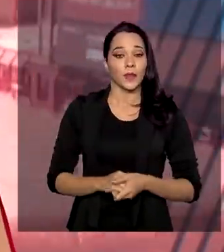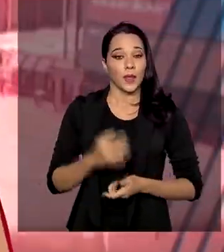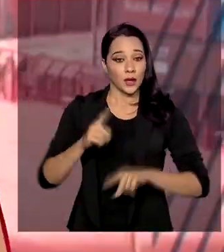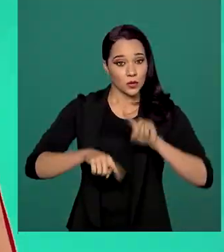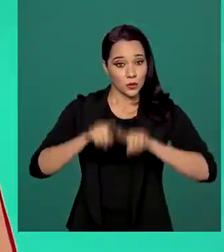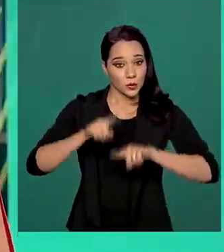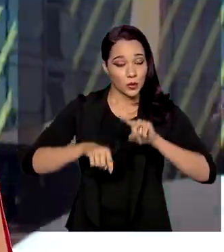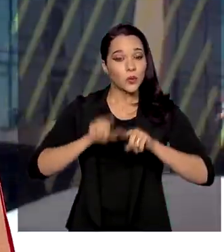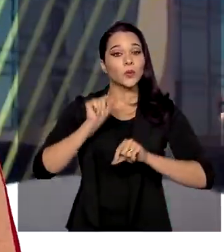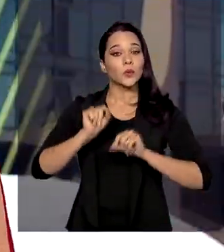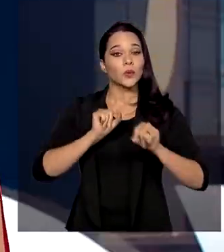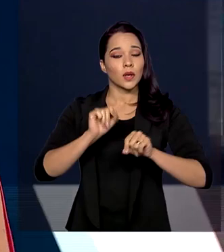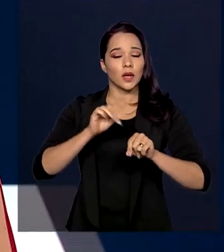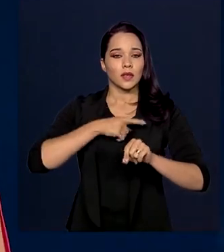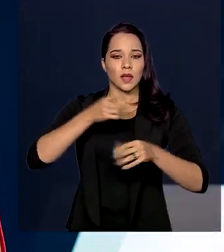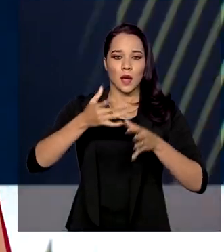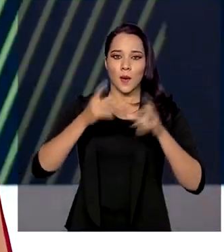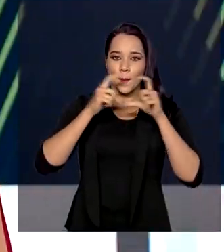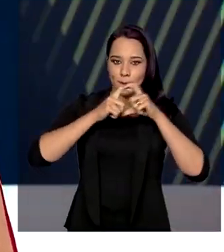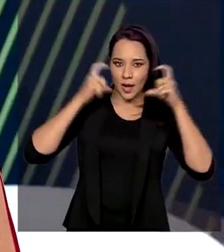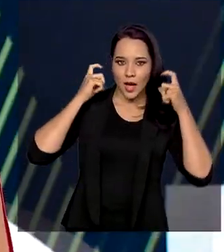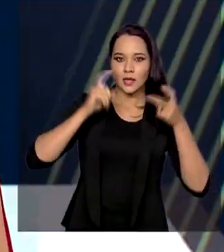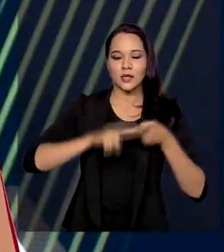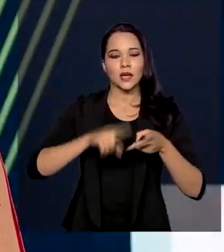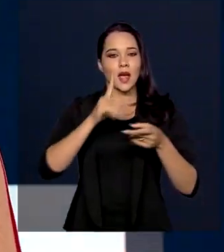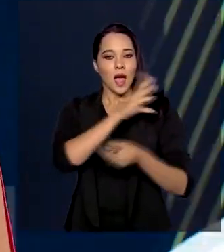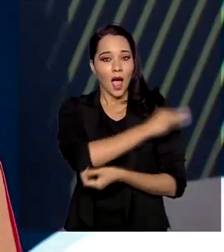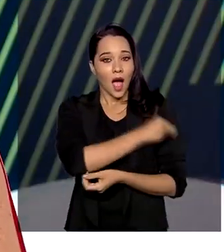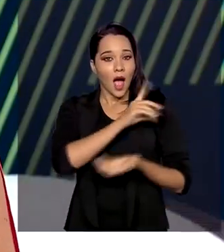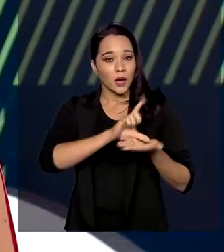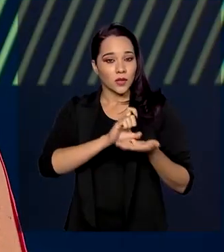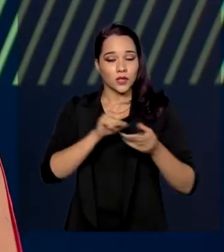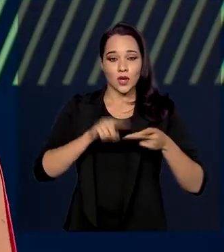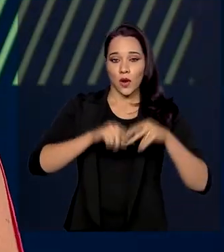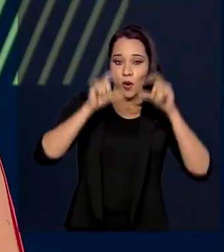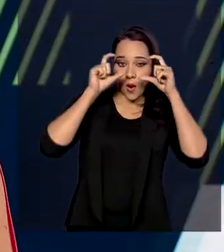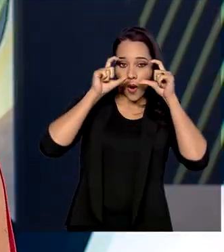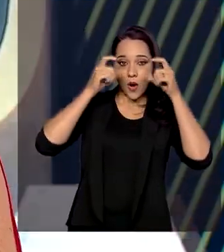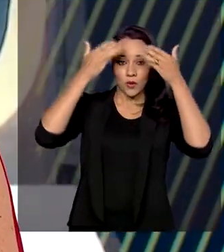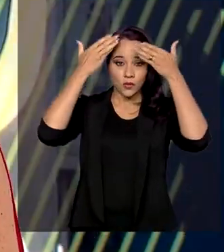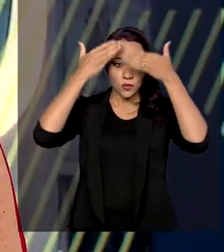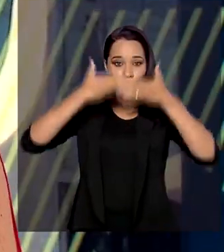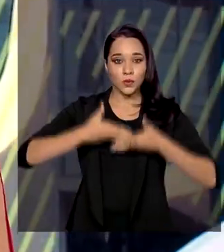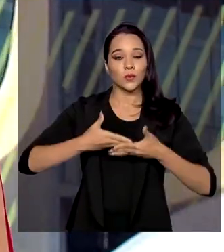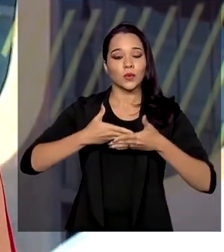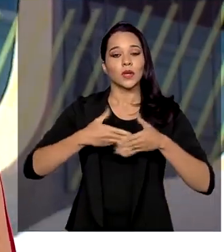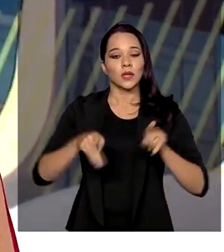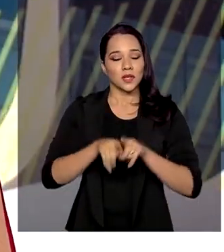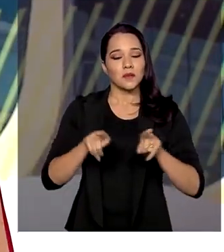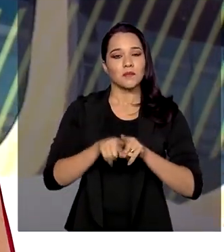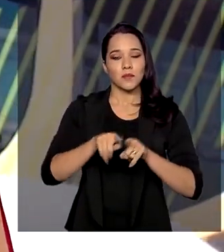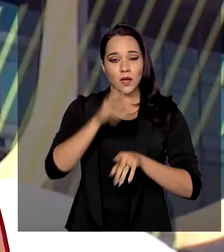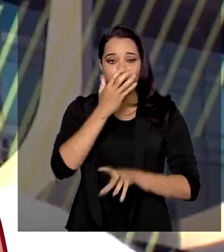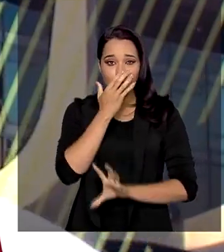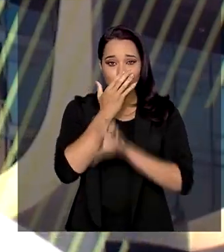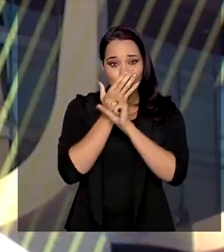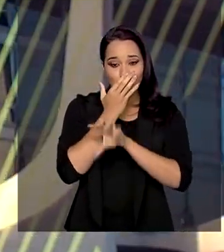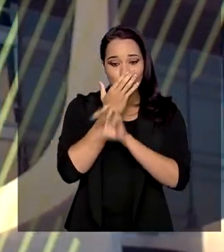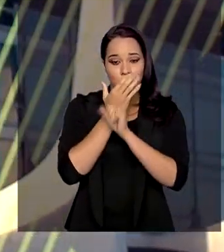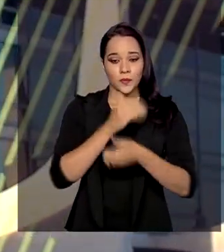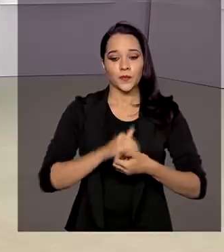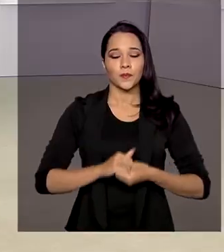produtos estão máscaras de uso hospitalar, álcool em gel, óculos e viseiras de segurança e aparelhos de terapia